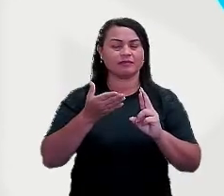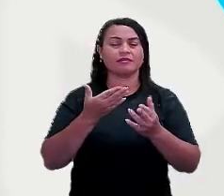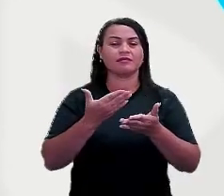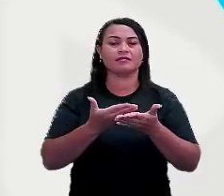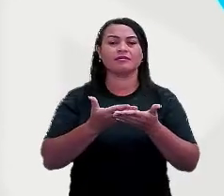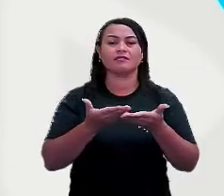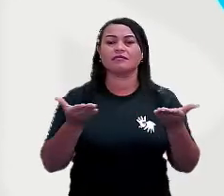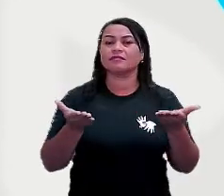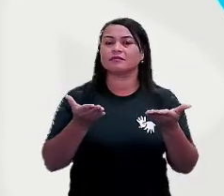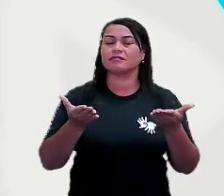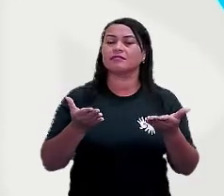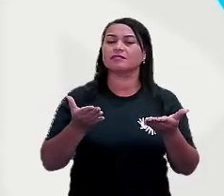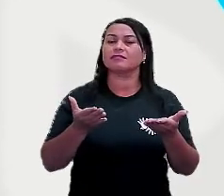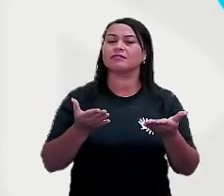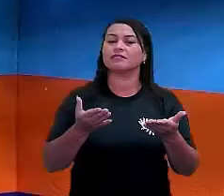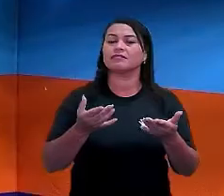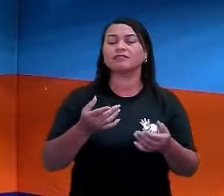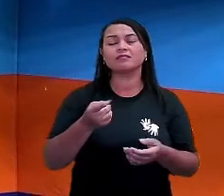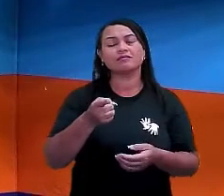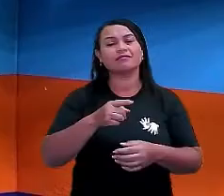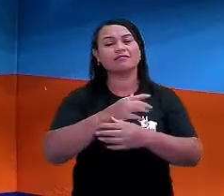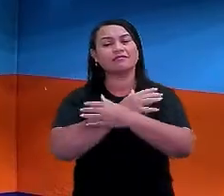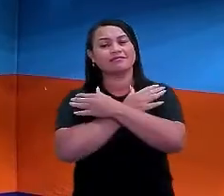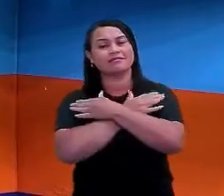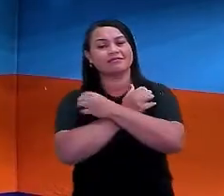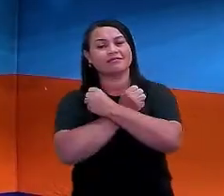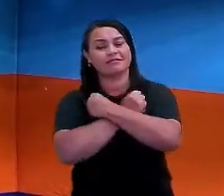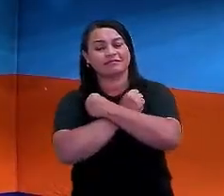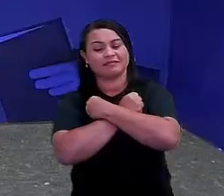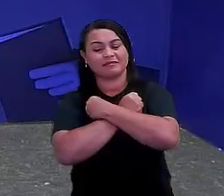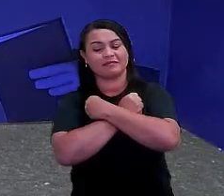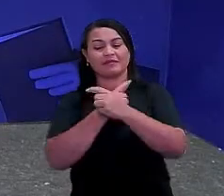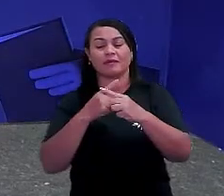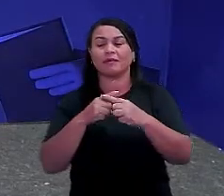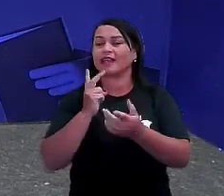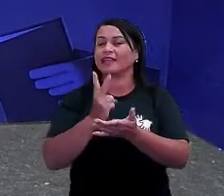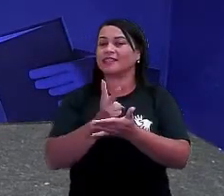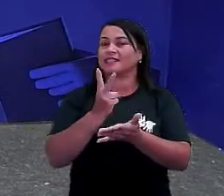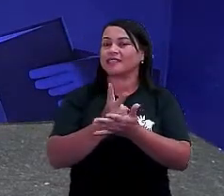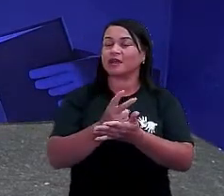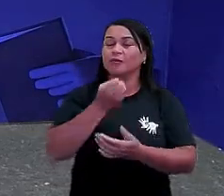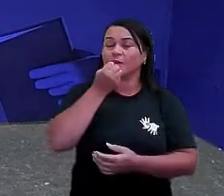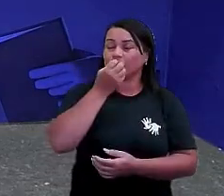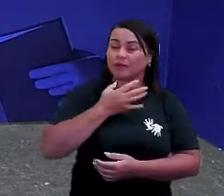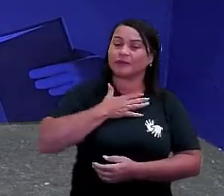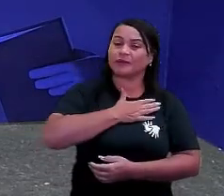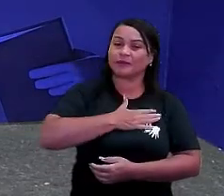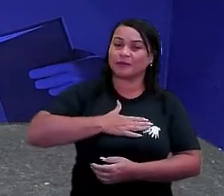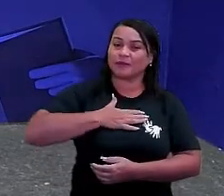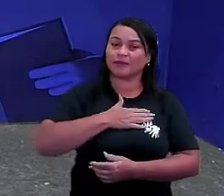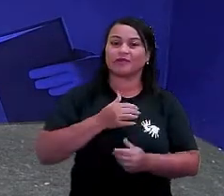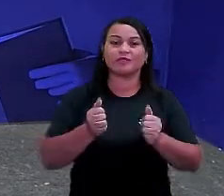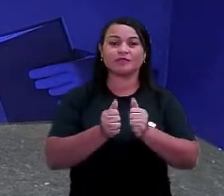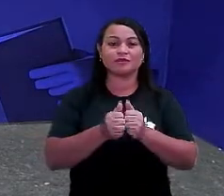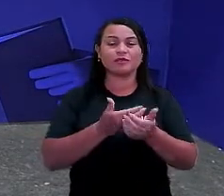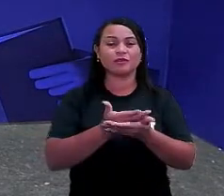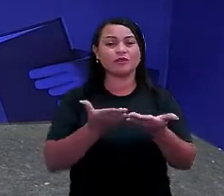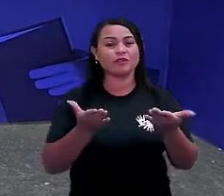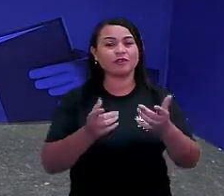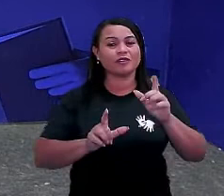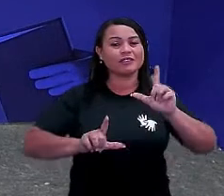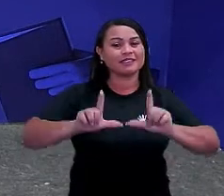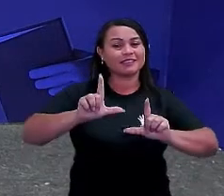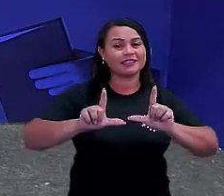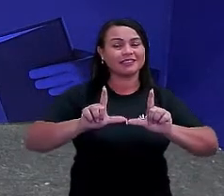de hoje e para você, o meu abraço. Porque para mim é sempre uma grande satisfação estar aqui do outro lado